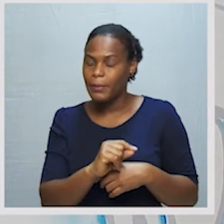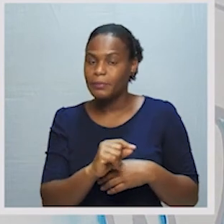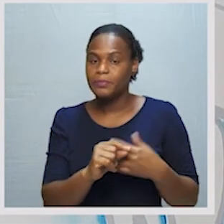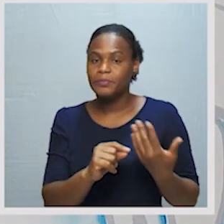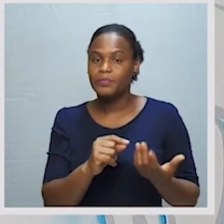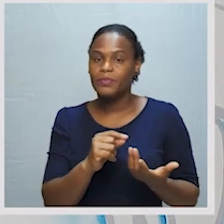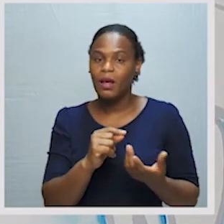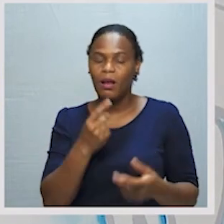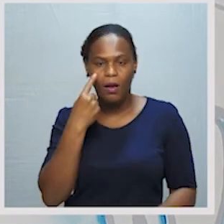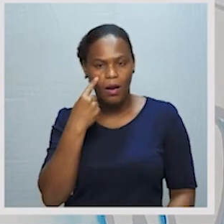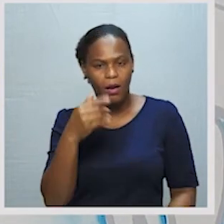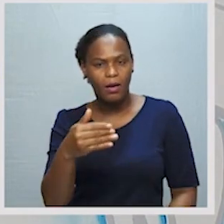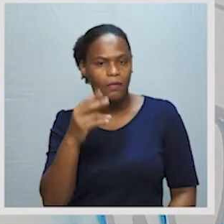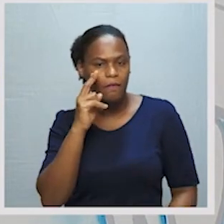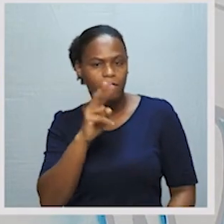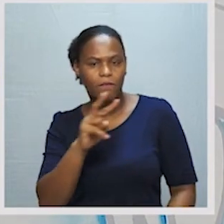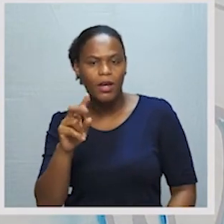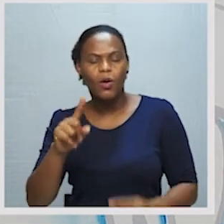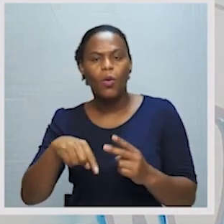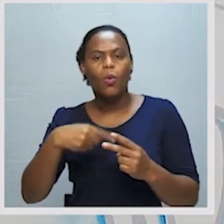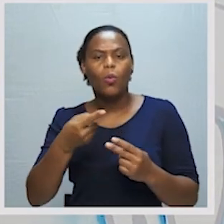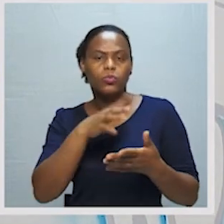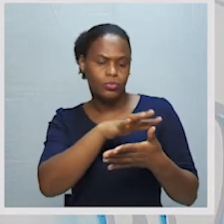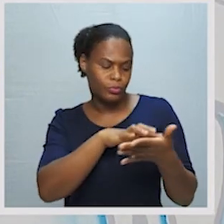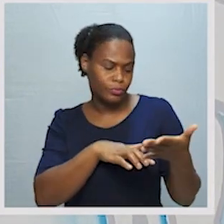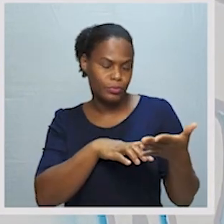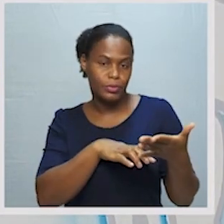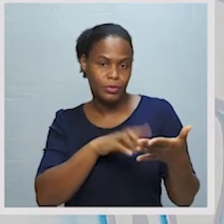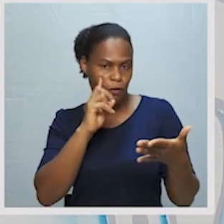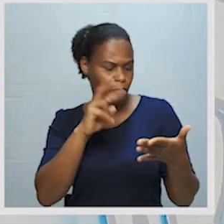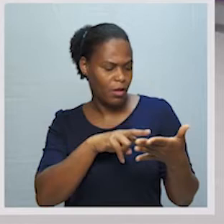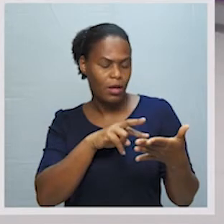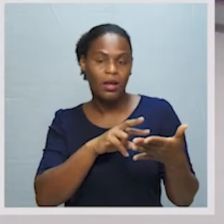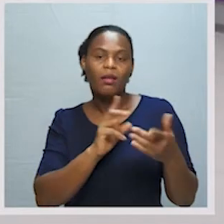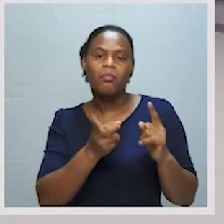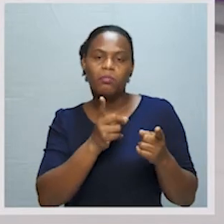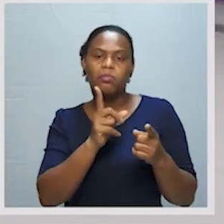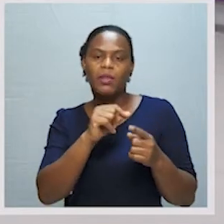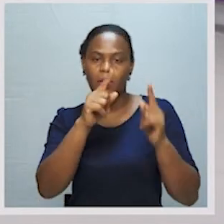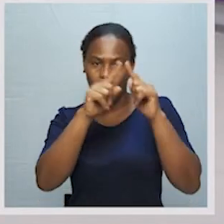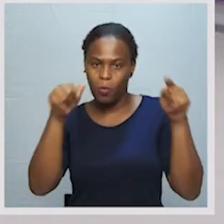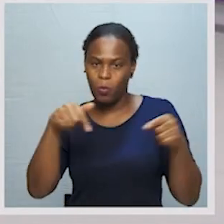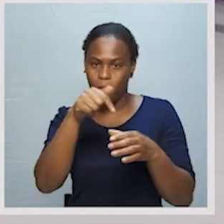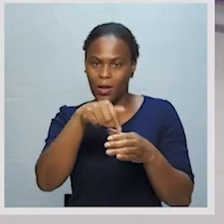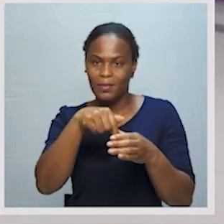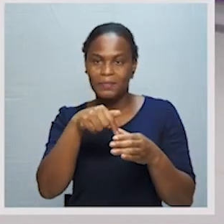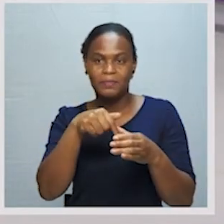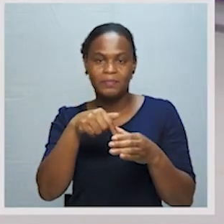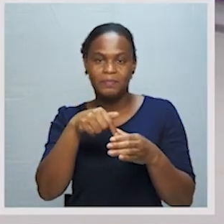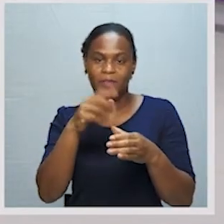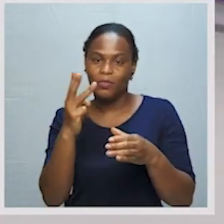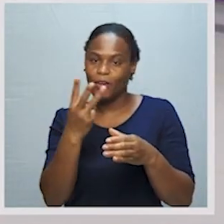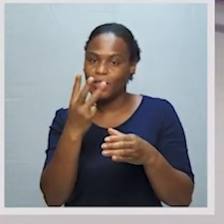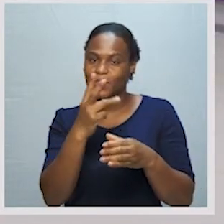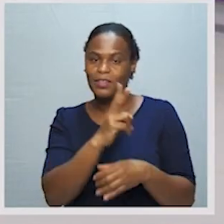também, tentam ver outros textos, não é? Que enquadram-se dentro